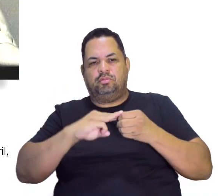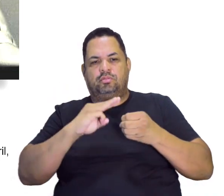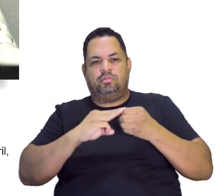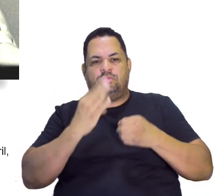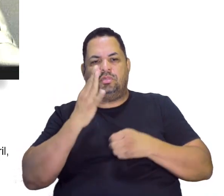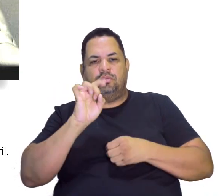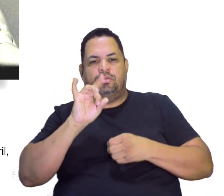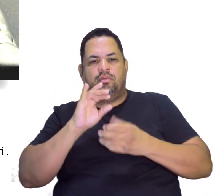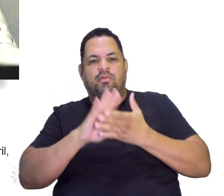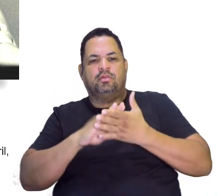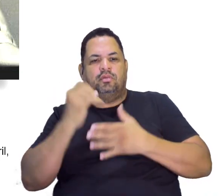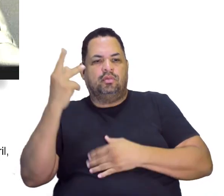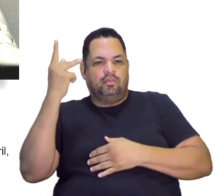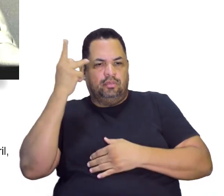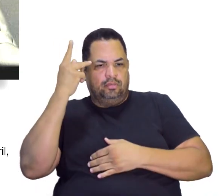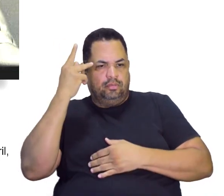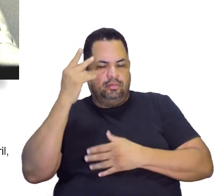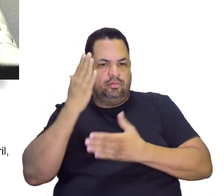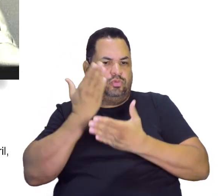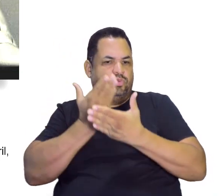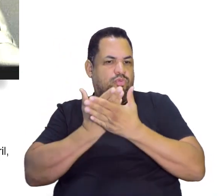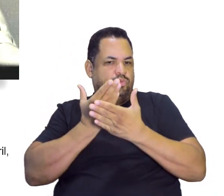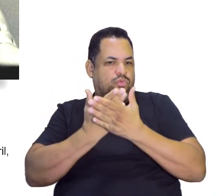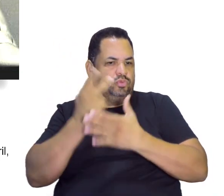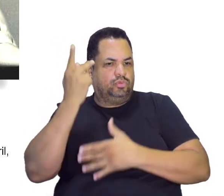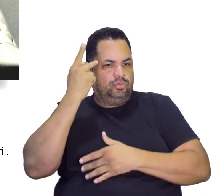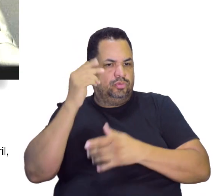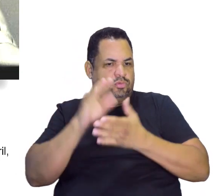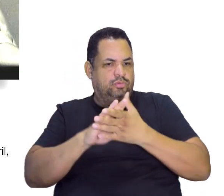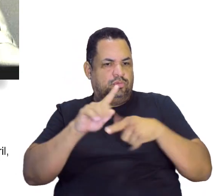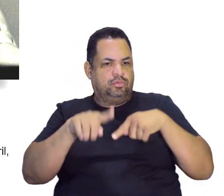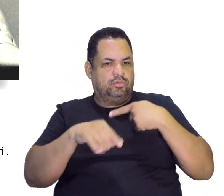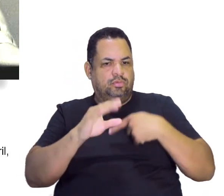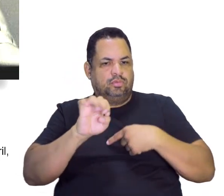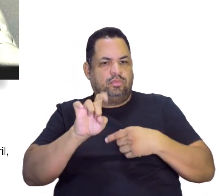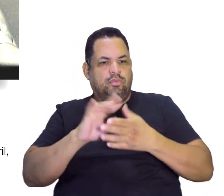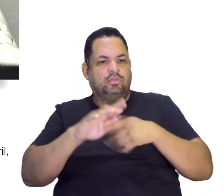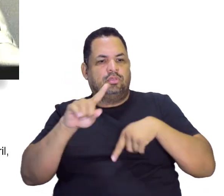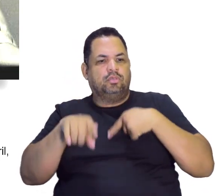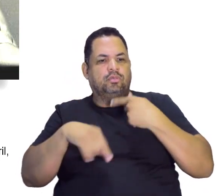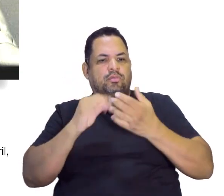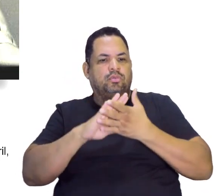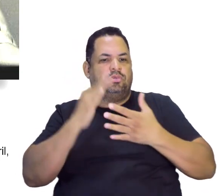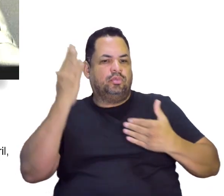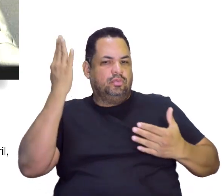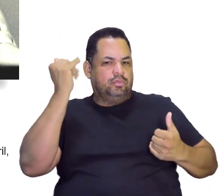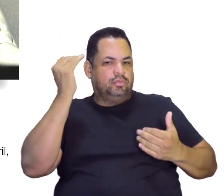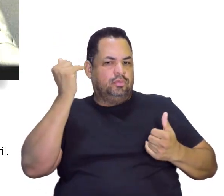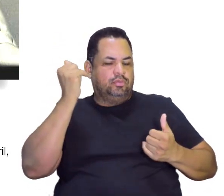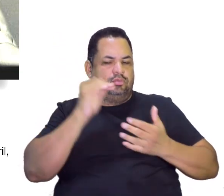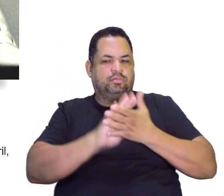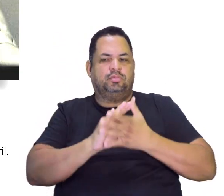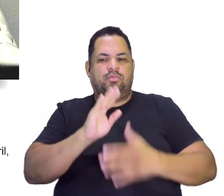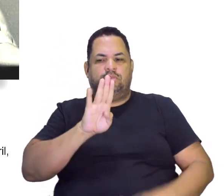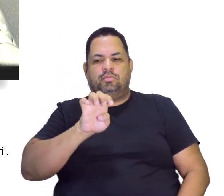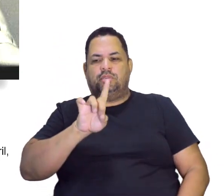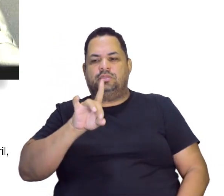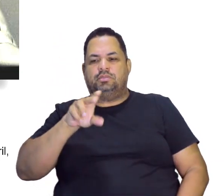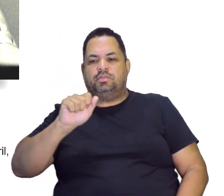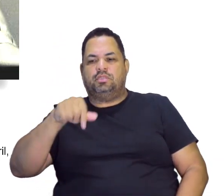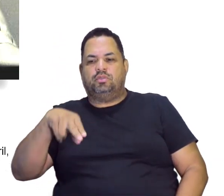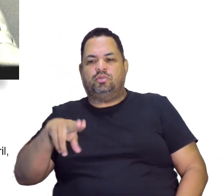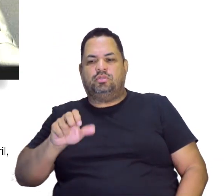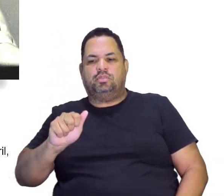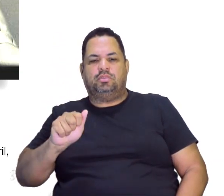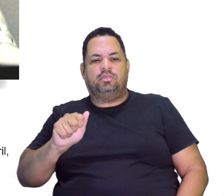estudou em São Paulo no colégio Sion e depois em Barcelona na Espanha Então ela tinha gana para ir sair para estudar